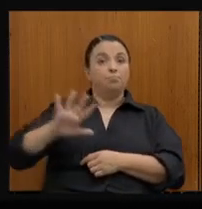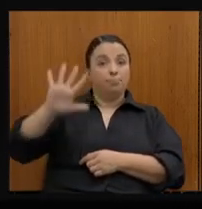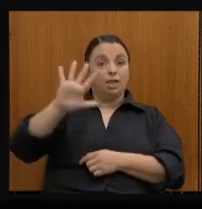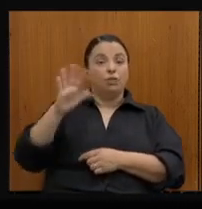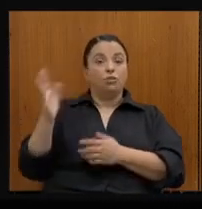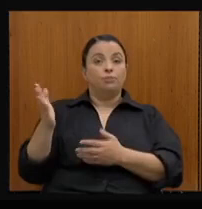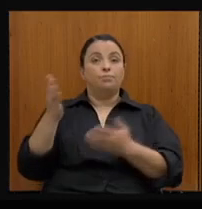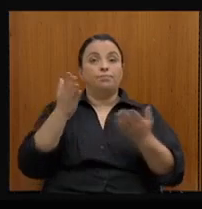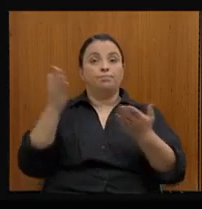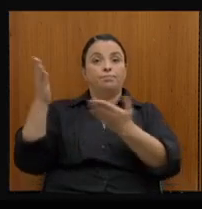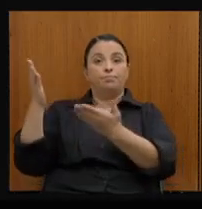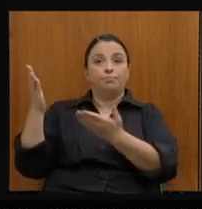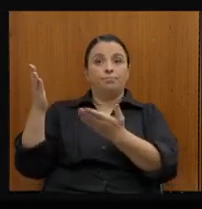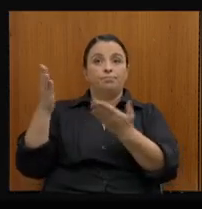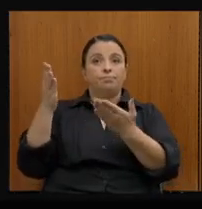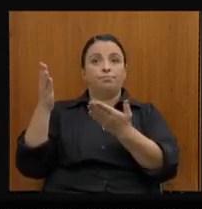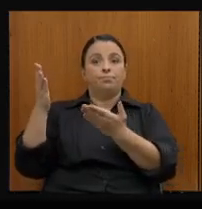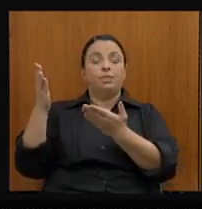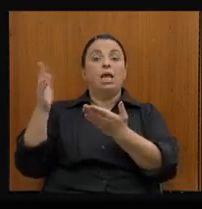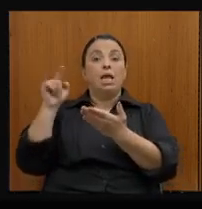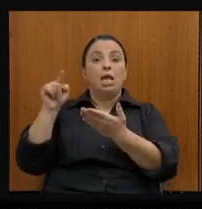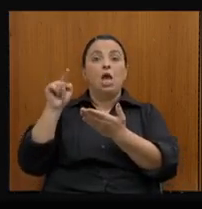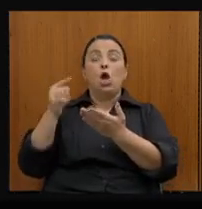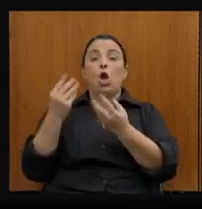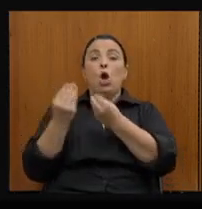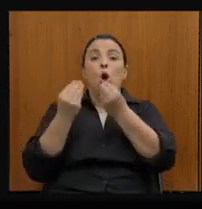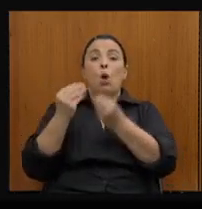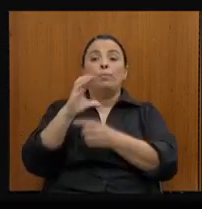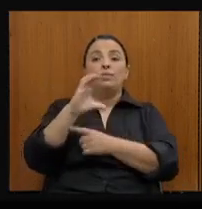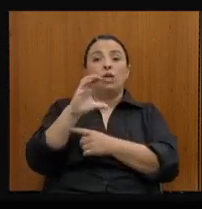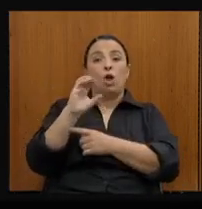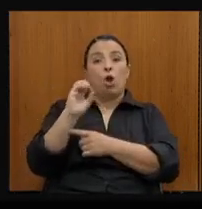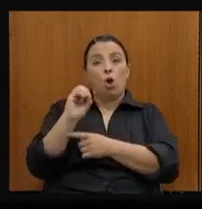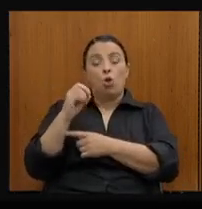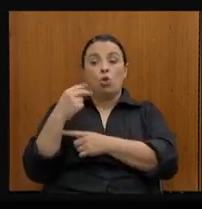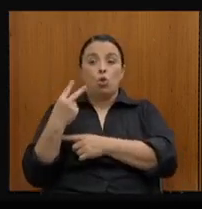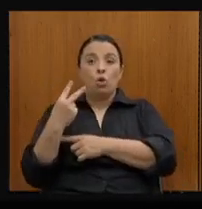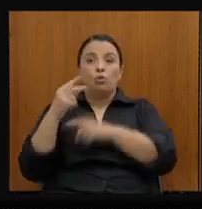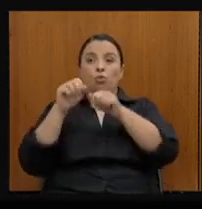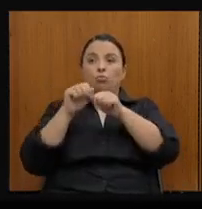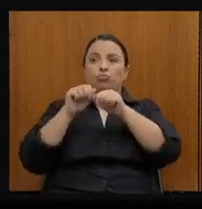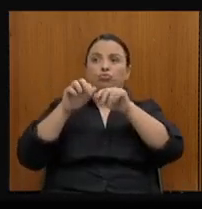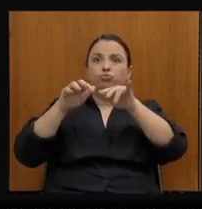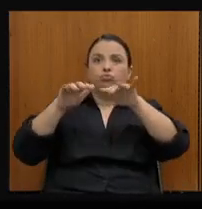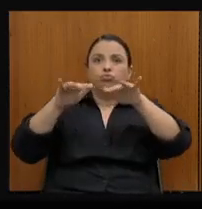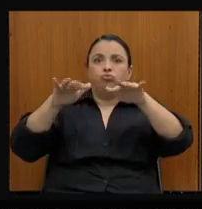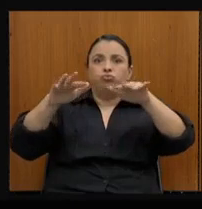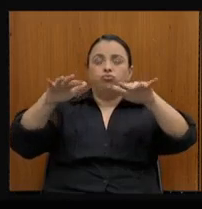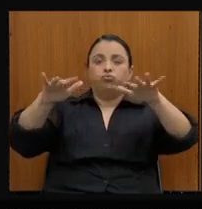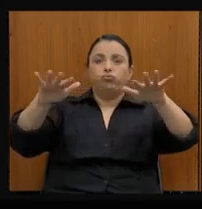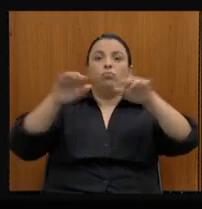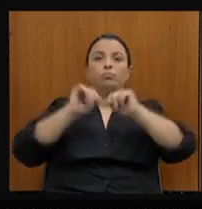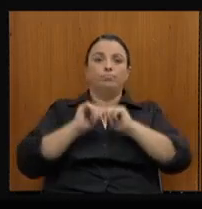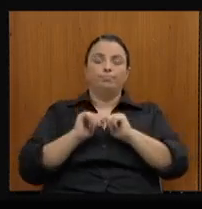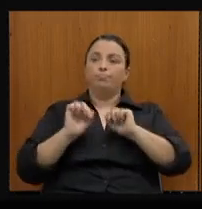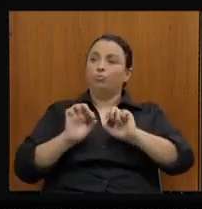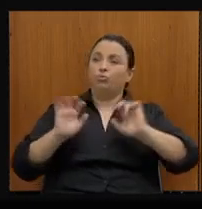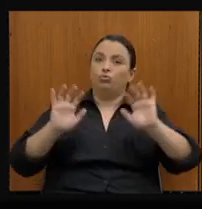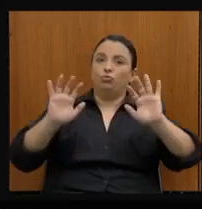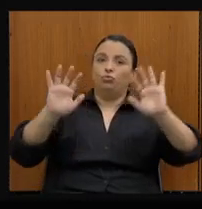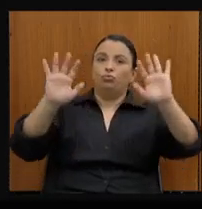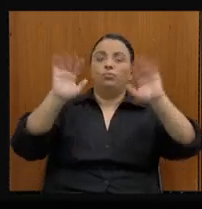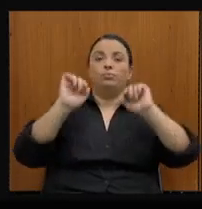a emissão mundial de CO2 relacionadas a energia a emissão total